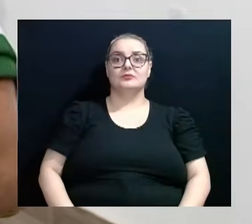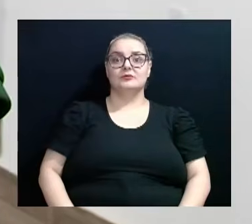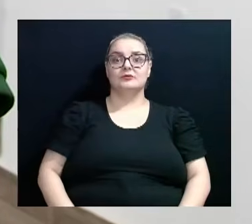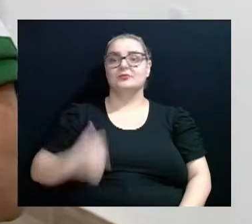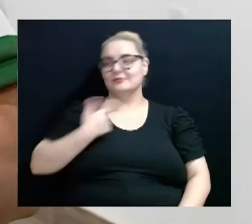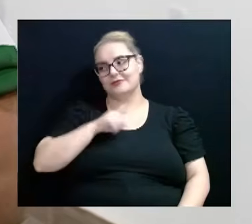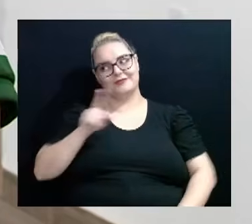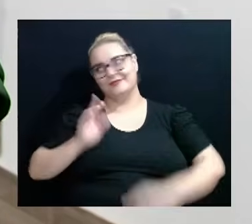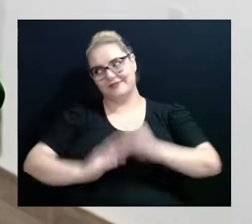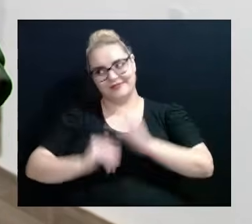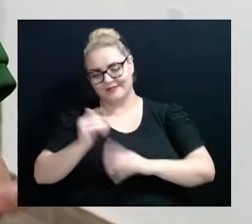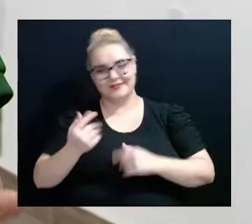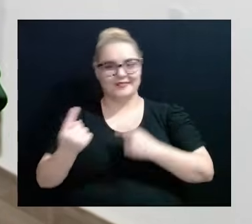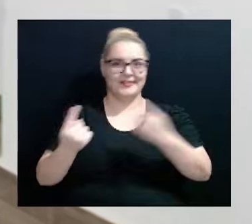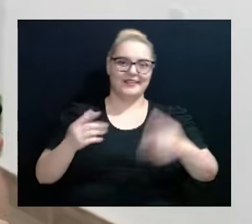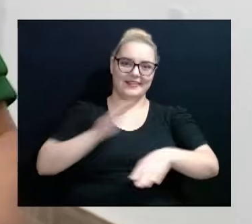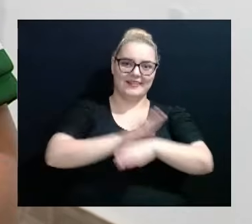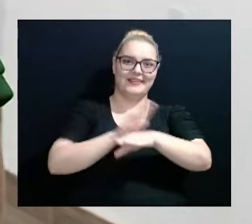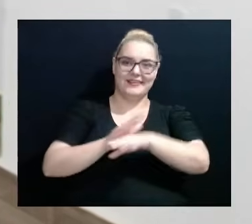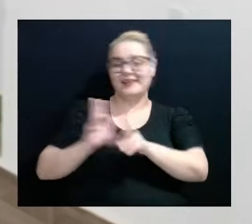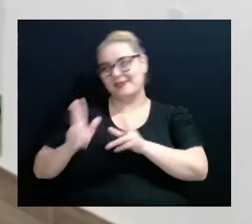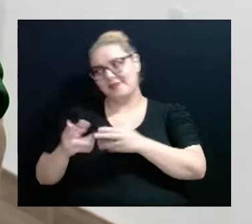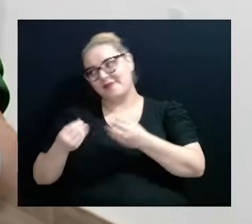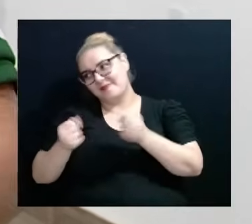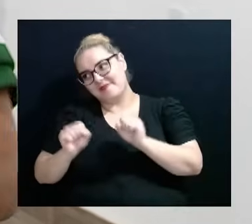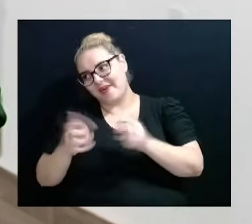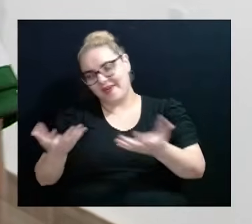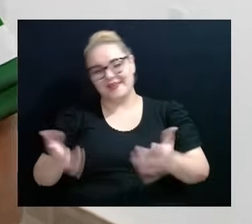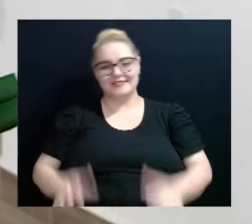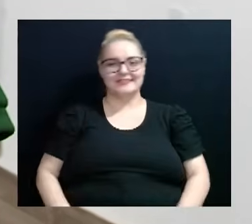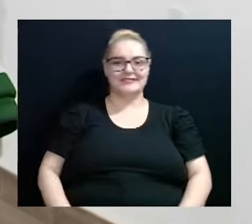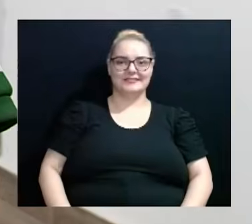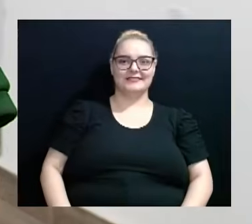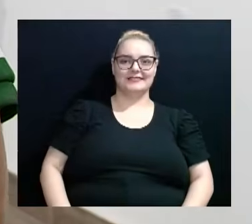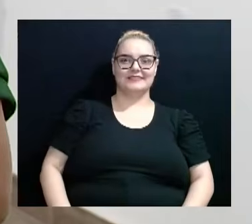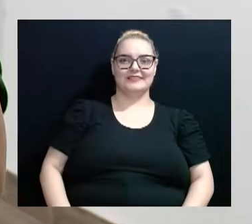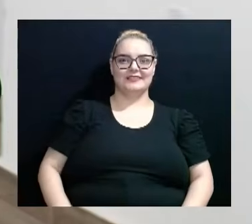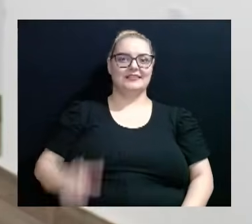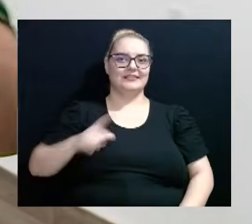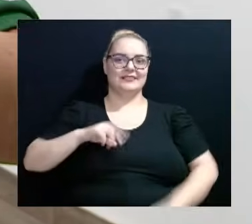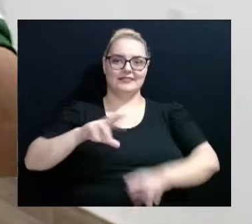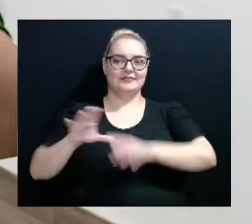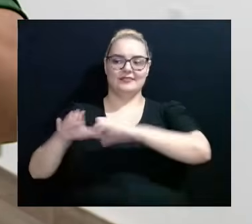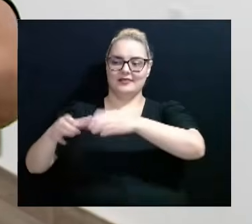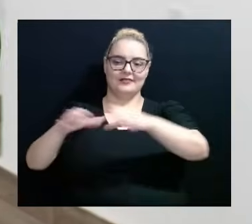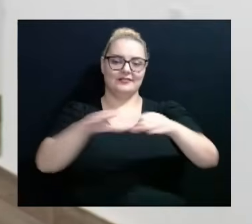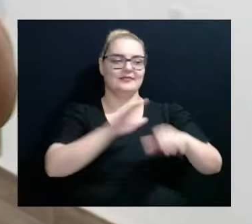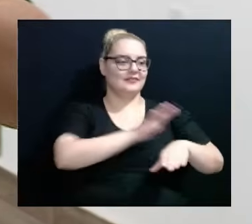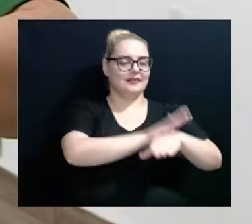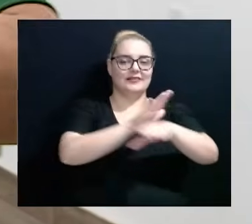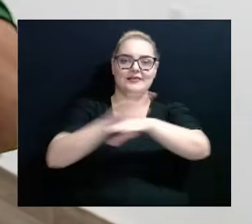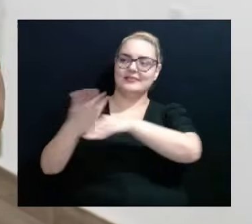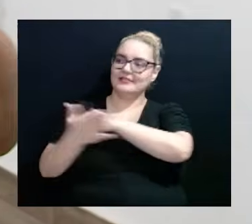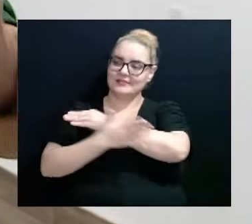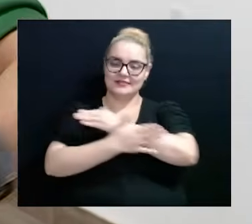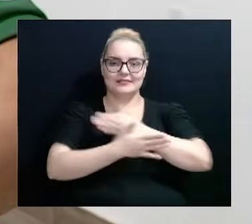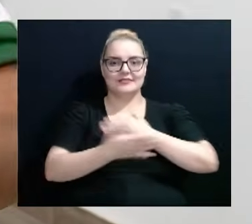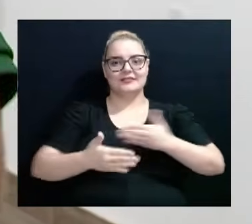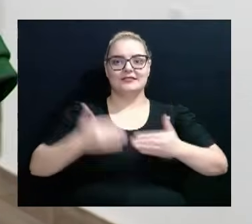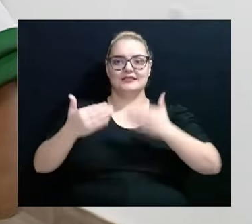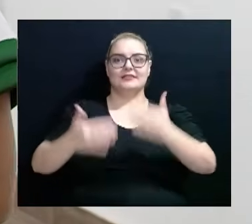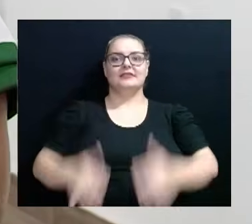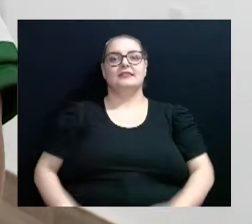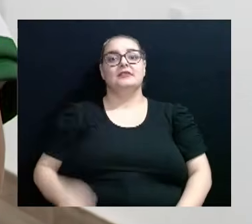pessoal. Nós não somos profissionais, né? Então cada um que se ajuda do jeito que pode, né? Hoje a gente tem vários grupos, a gente vai se